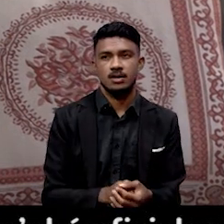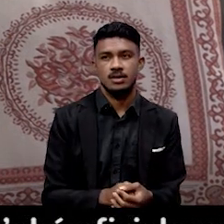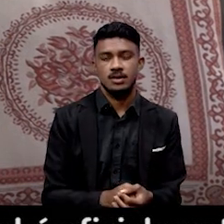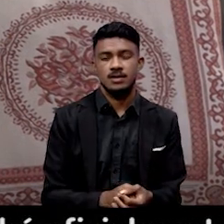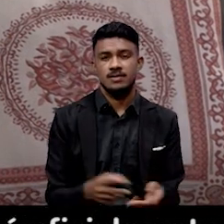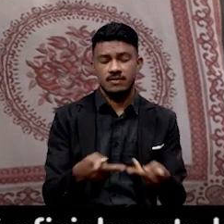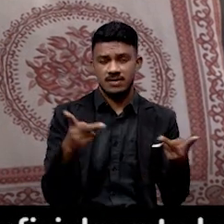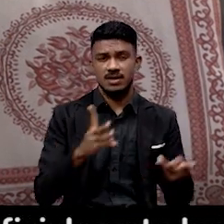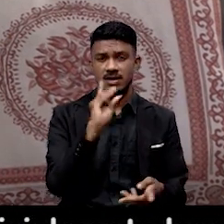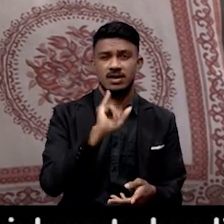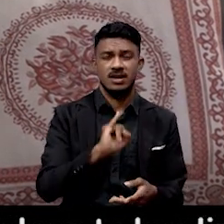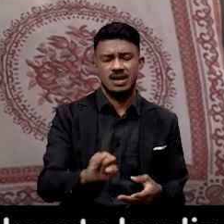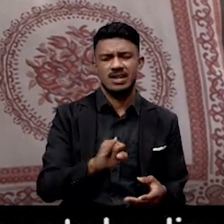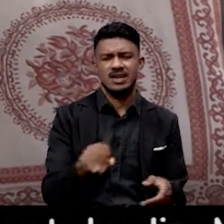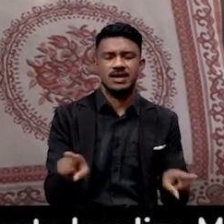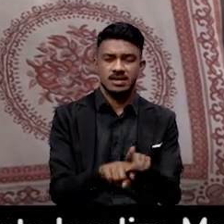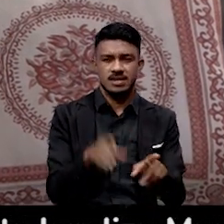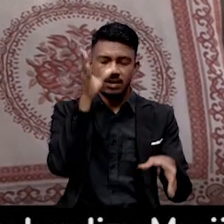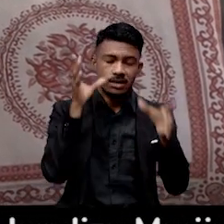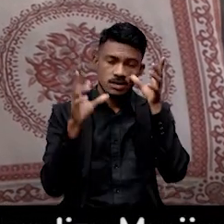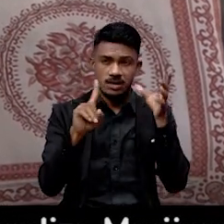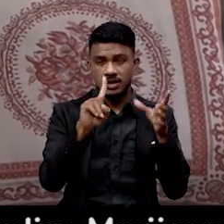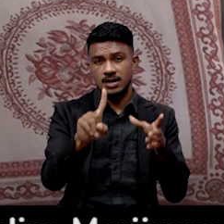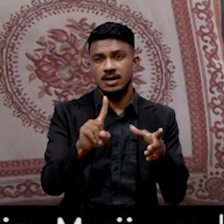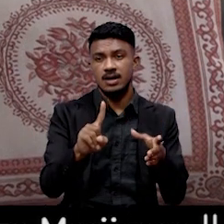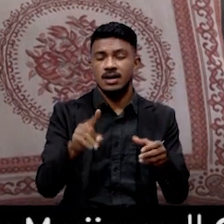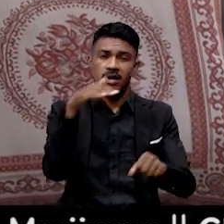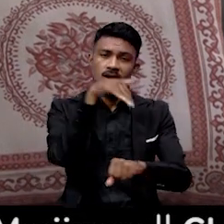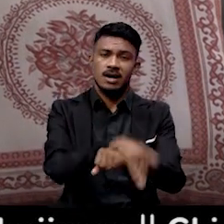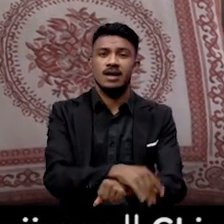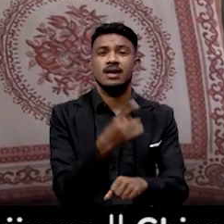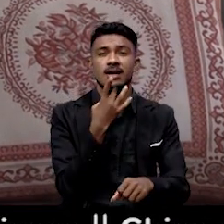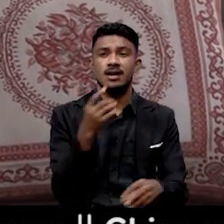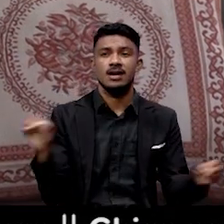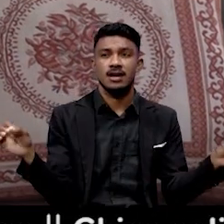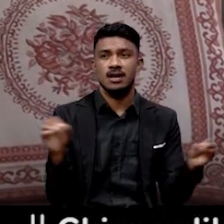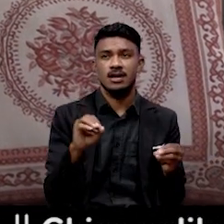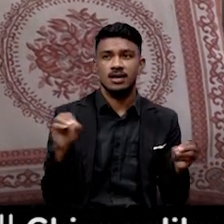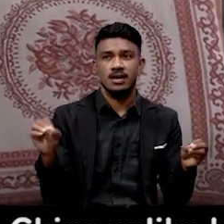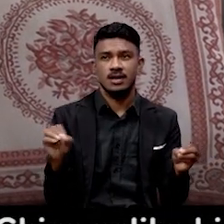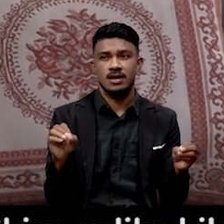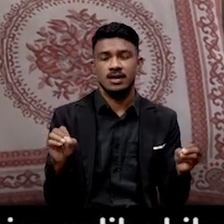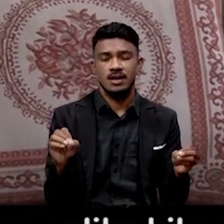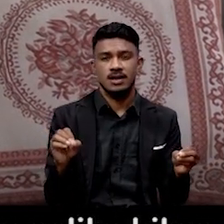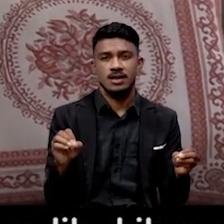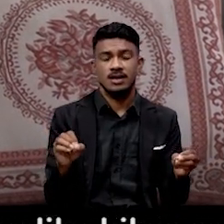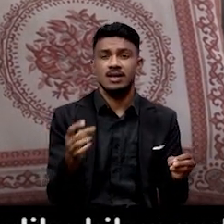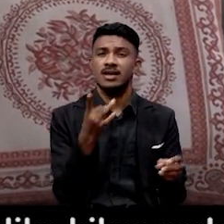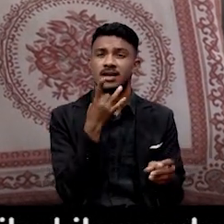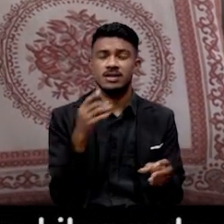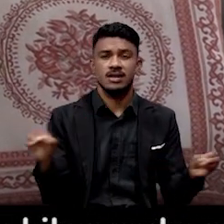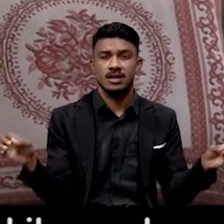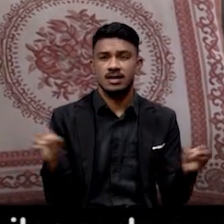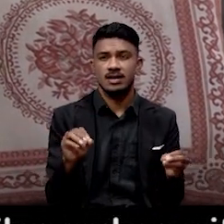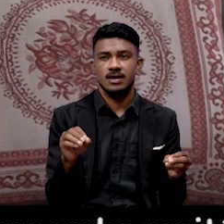Dili não é uma cidade triste, né? Cidade é uma cidade triste, cala, aí lá é. Lâmpada de susto, a eletricidade lá ia, né? Bem, usa dentro de